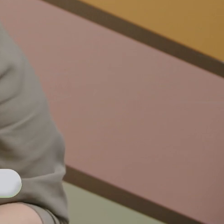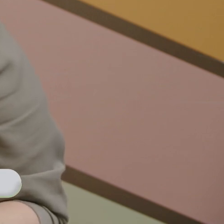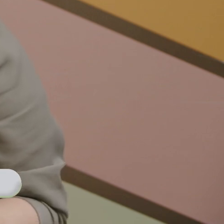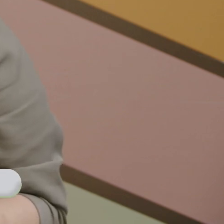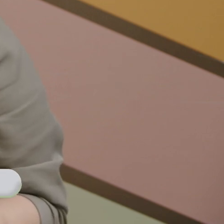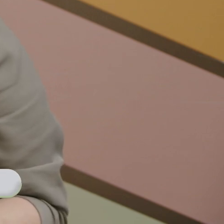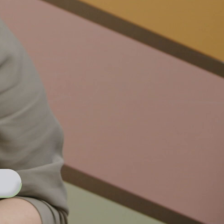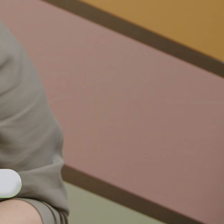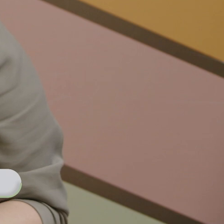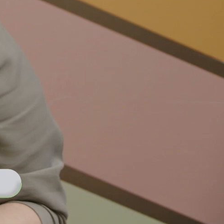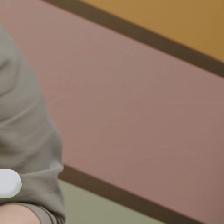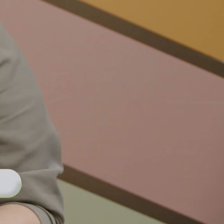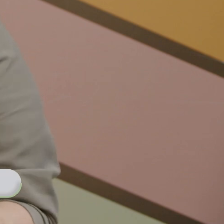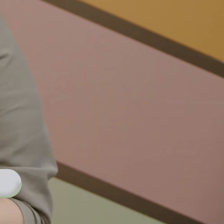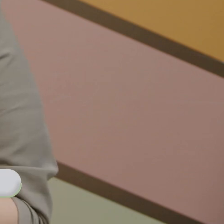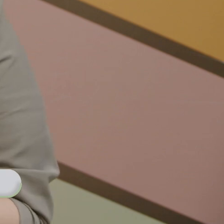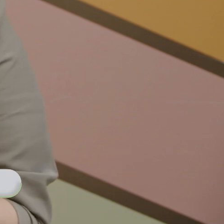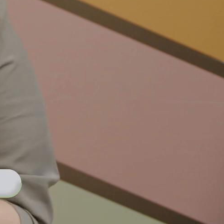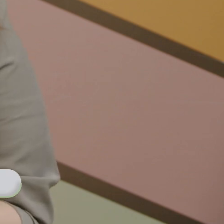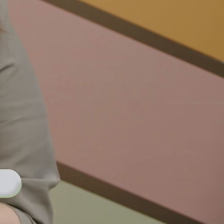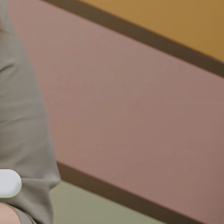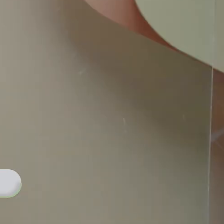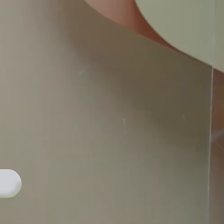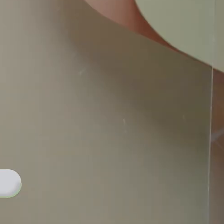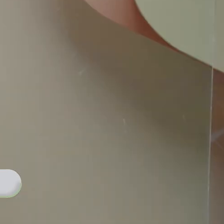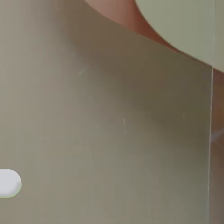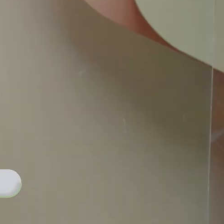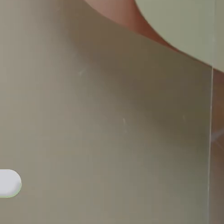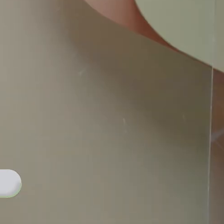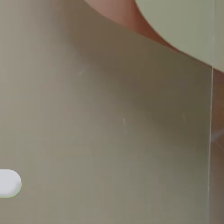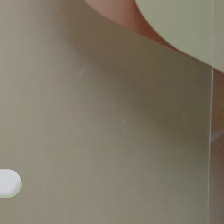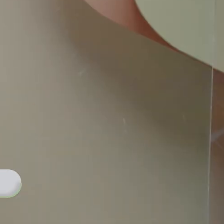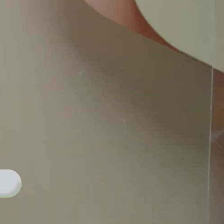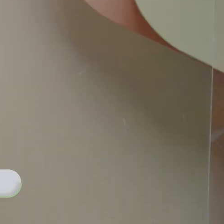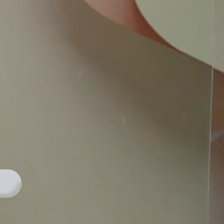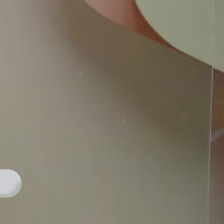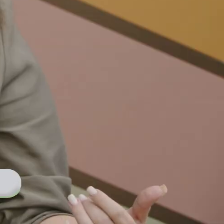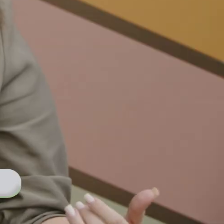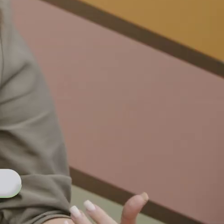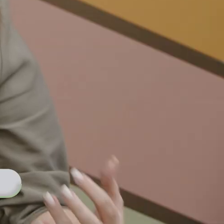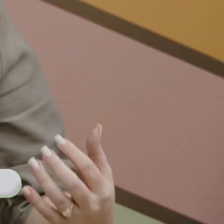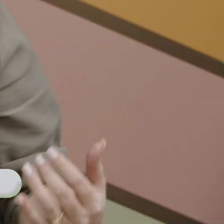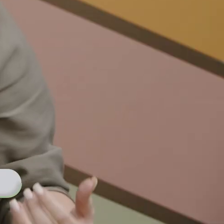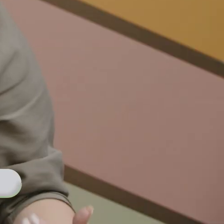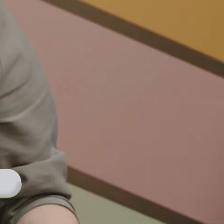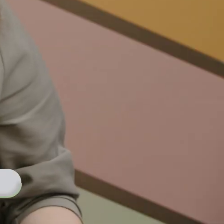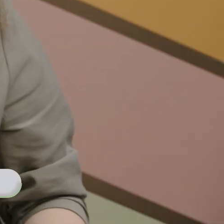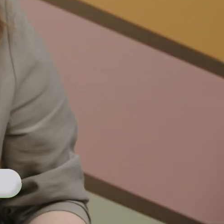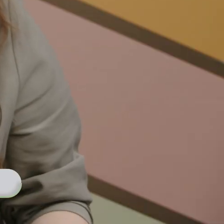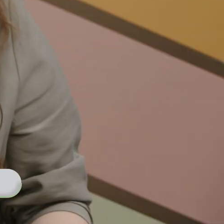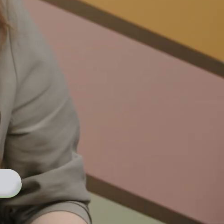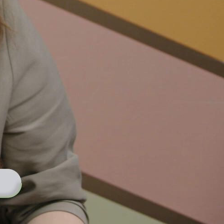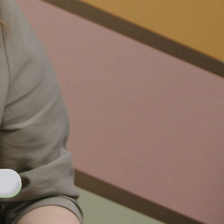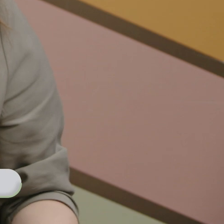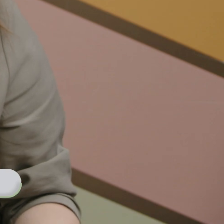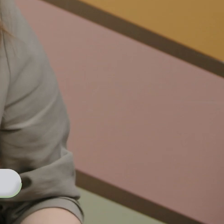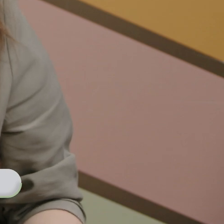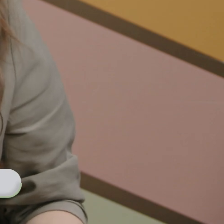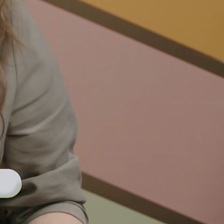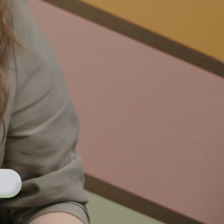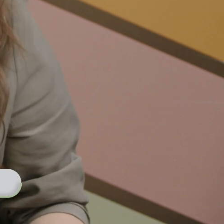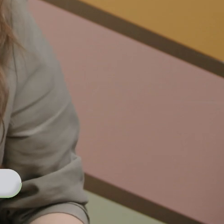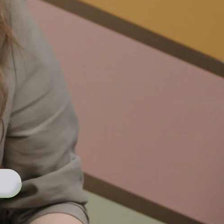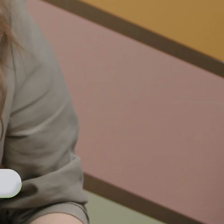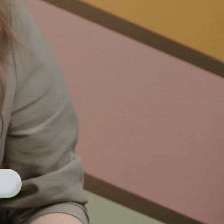né? Tirar isso de dentro de você e trazer para algo concreto já diminui muito cientificamente o grau da ansiedade, o nível